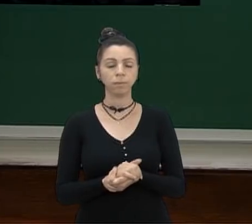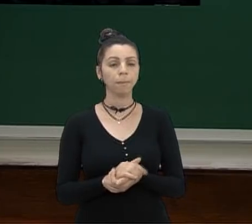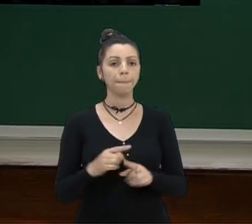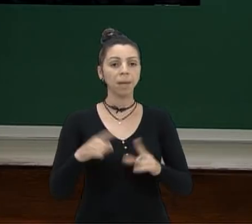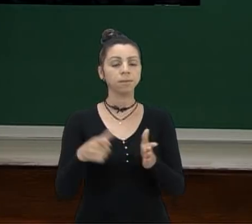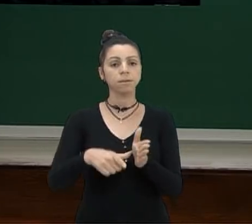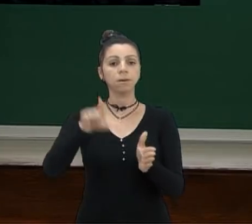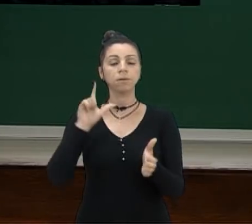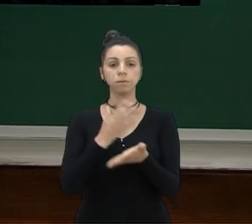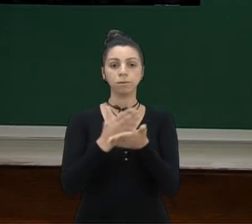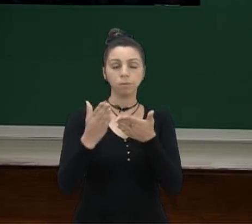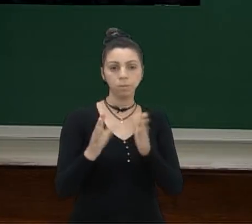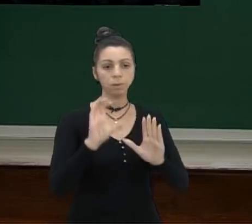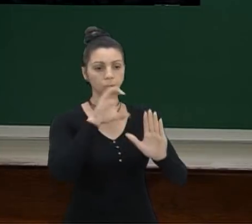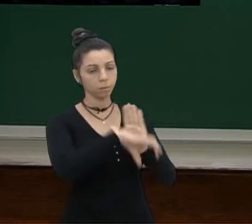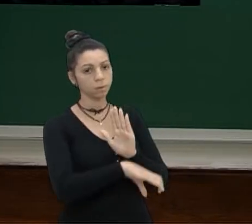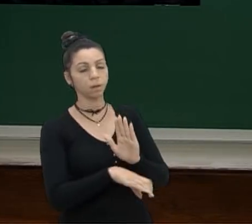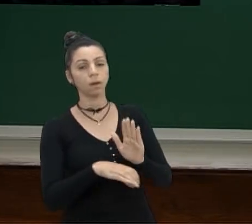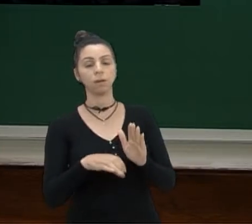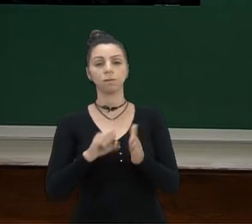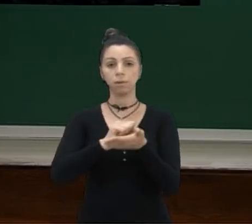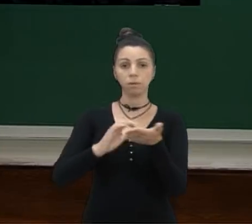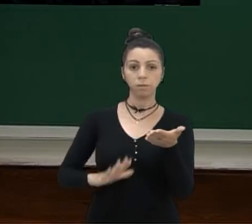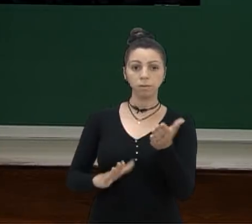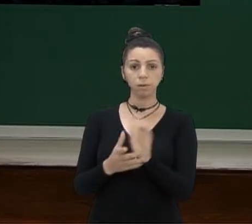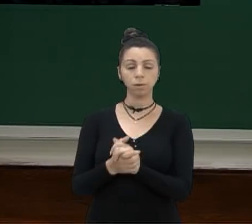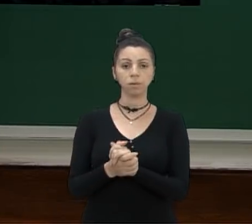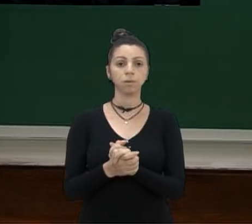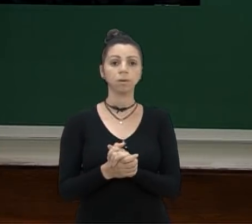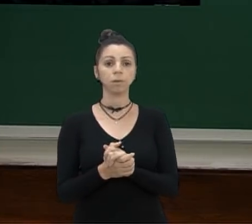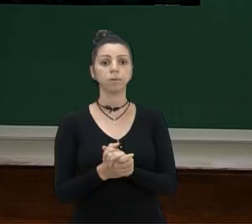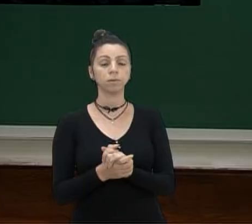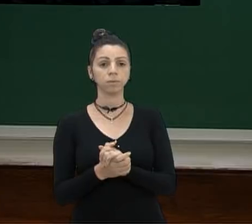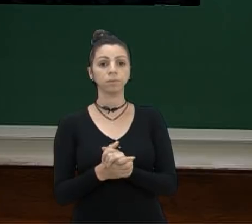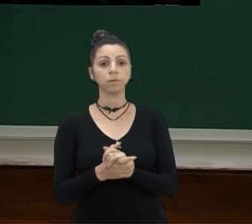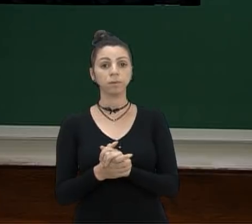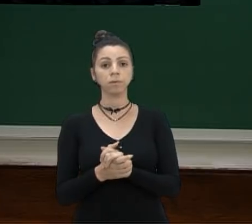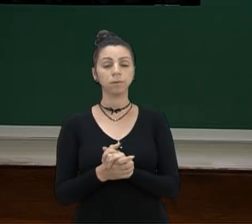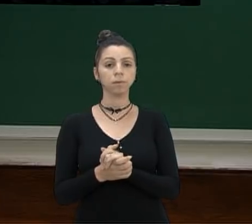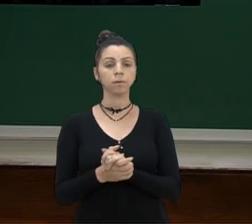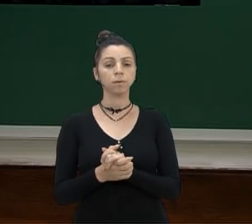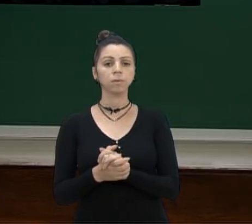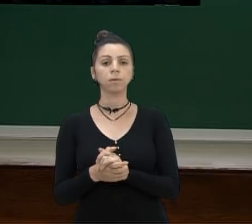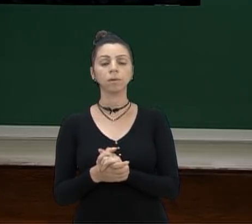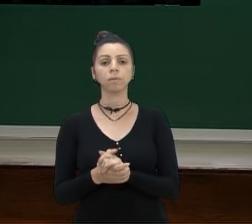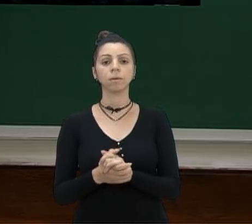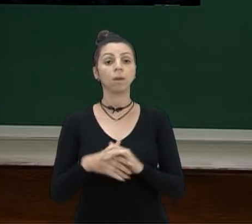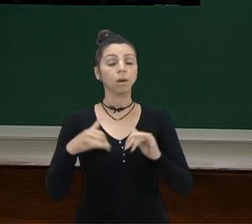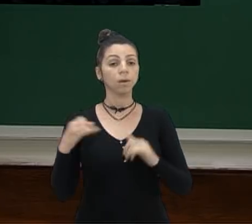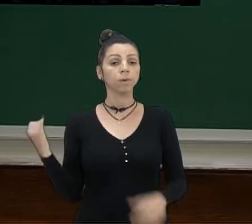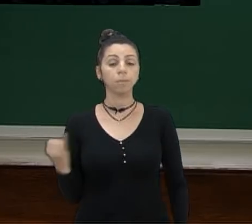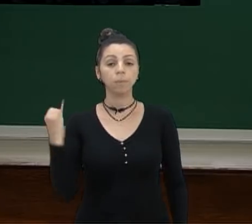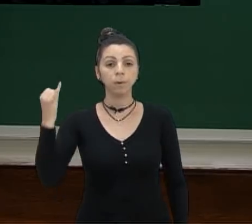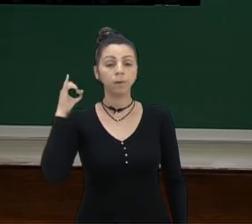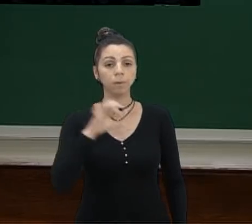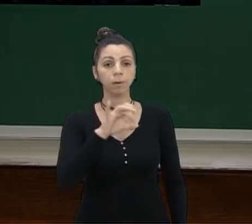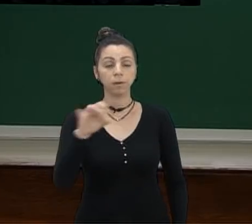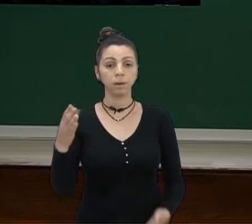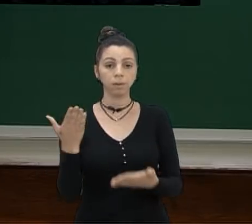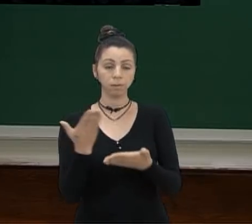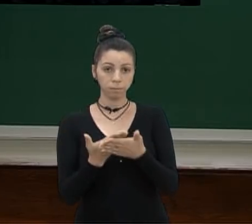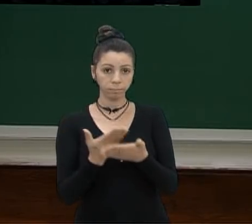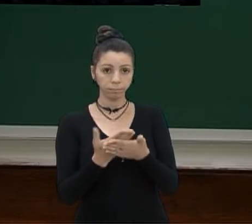aula, ver os conceitos, fazer exercícios, o quiz que vocês gostam tanto, vamos ver o que é importante para cada aula